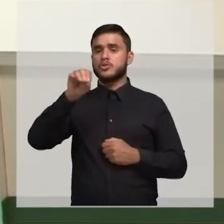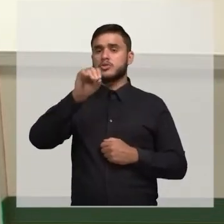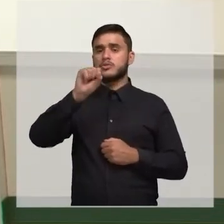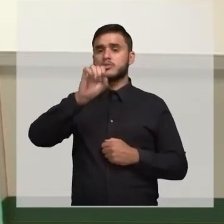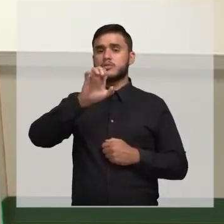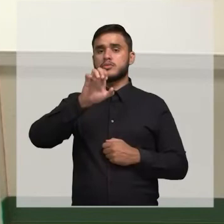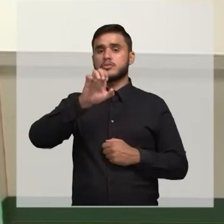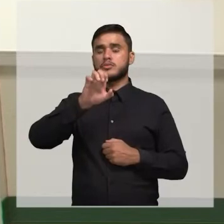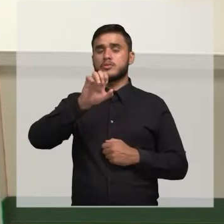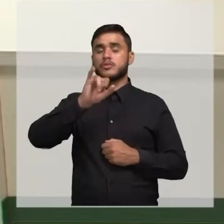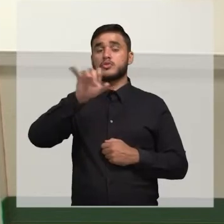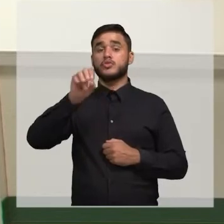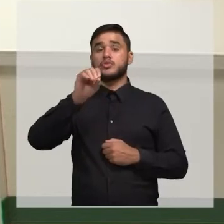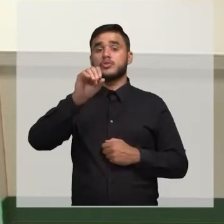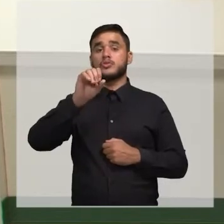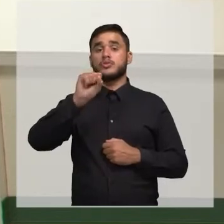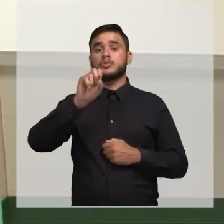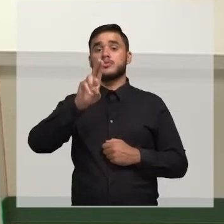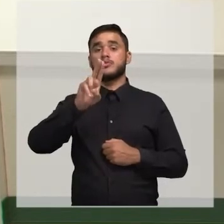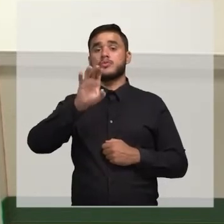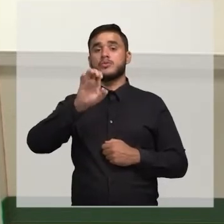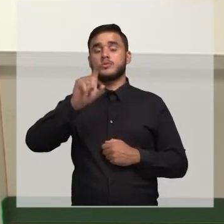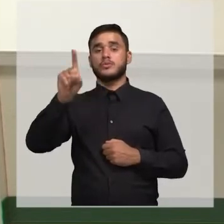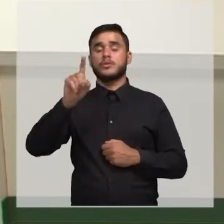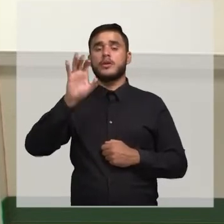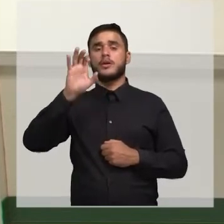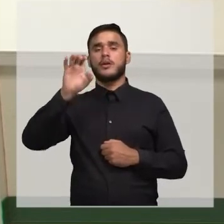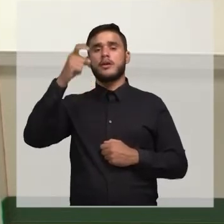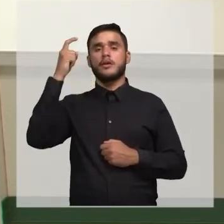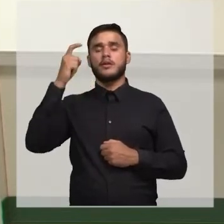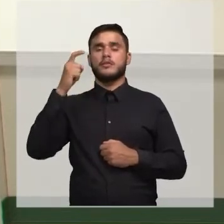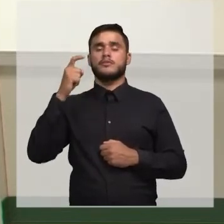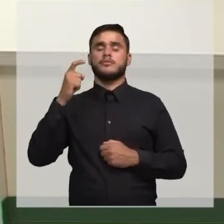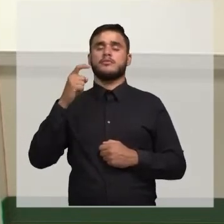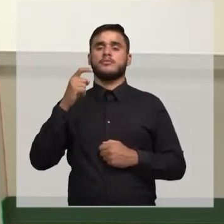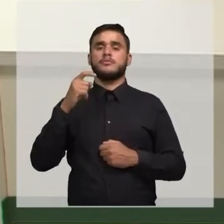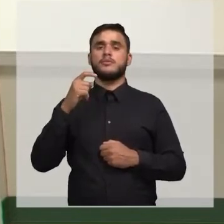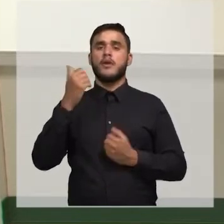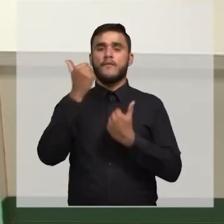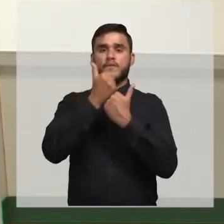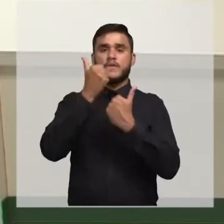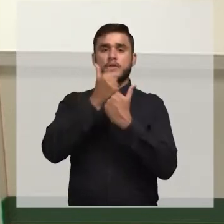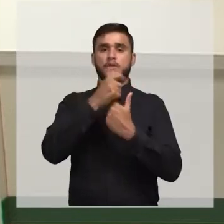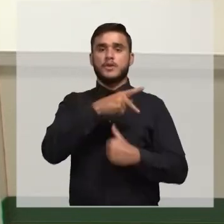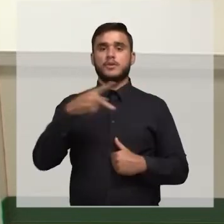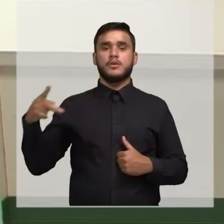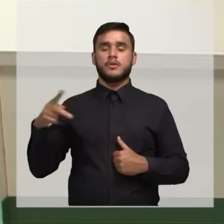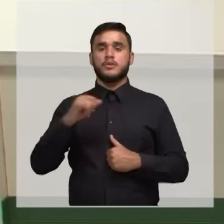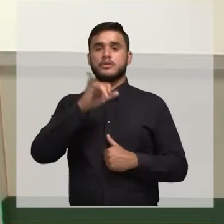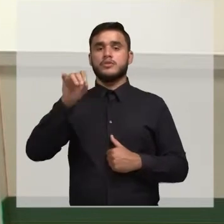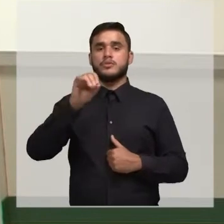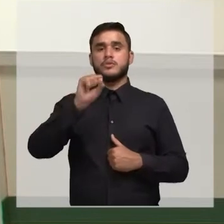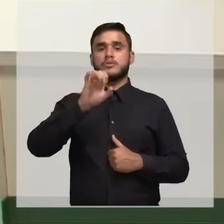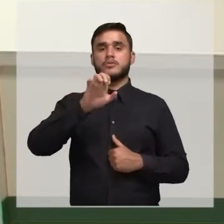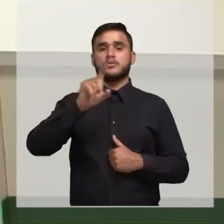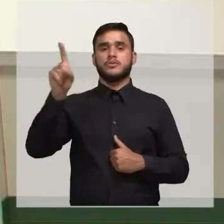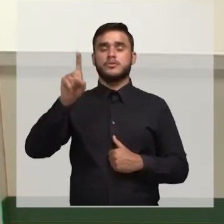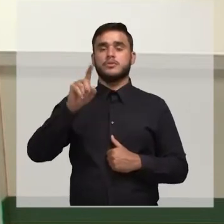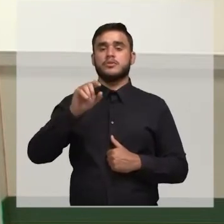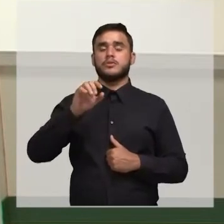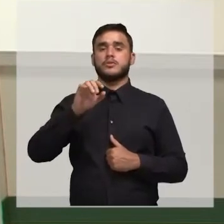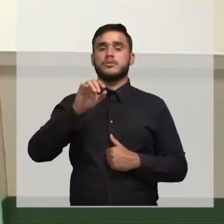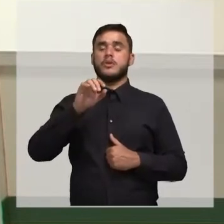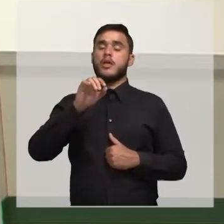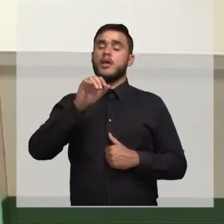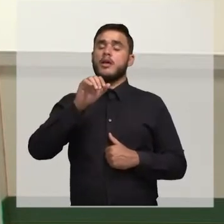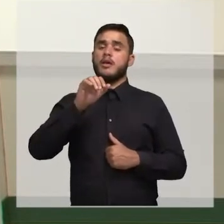do ex-vice-presidente, do presidente Lula. José Alencar. Tem que botar melhor, chamar ele de Josué Alencar, melhor. José